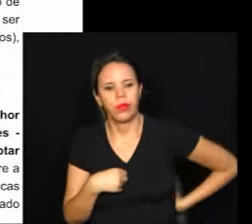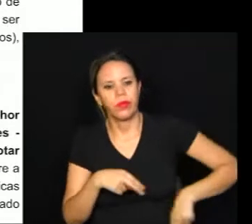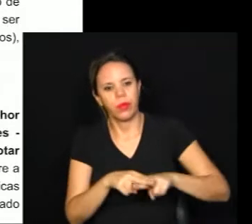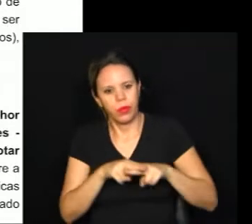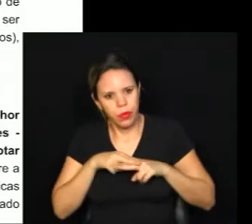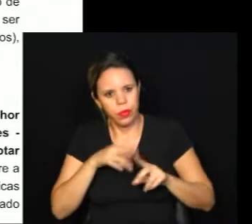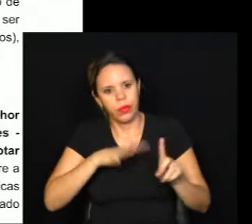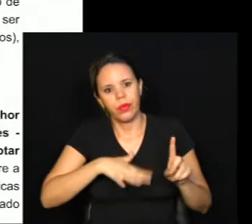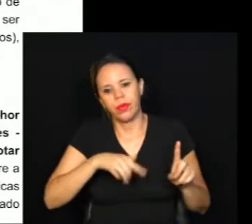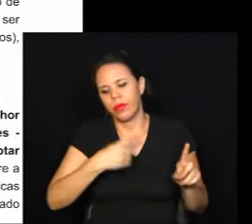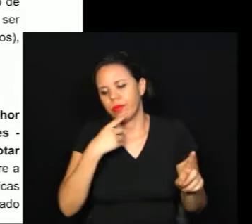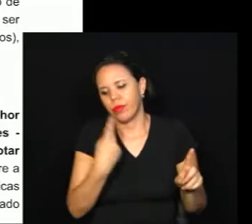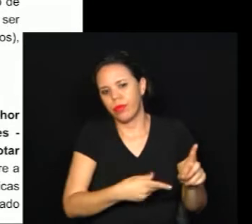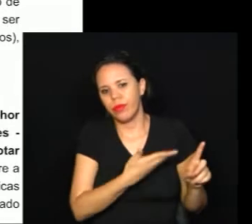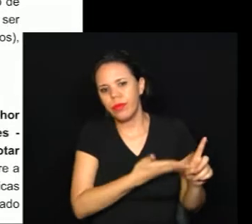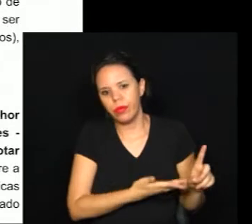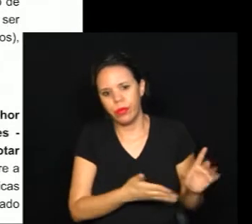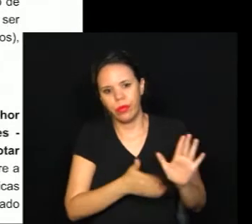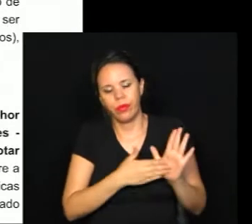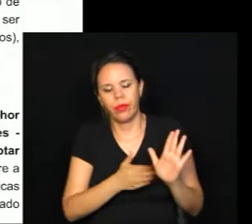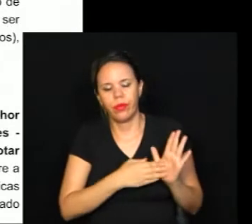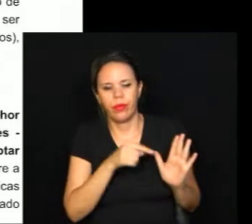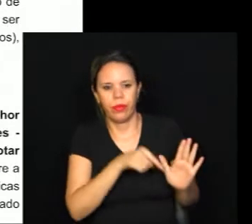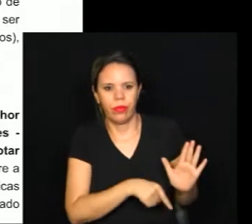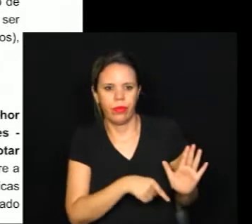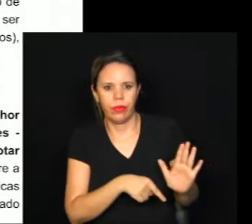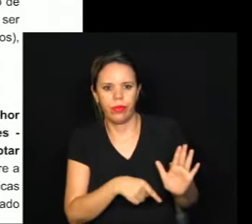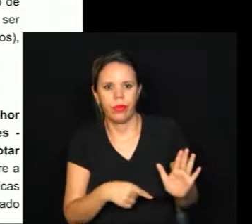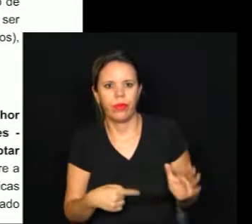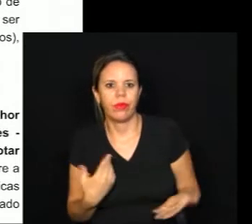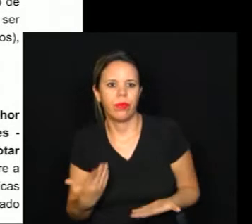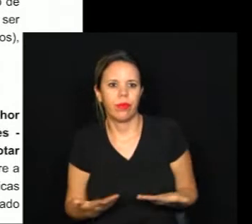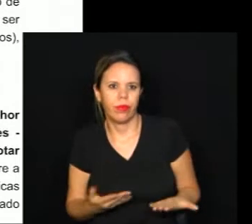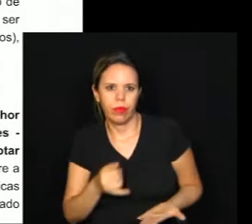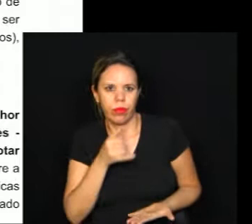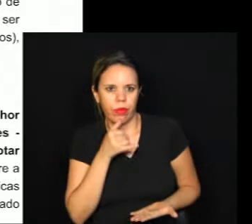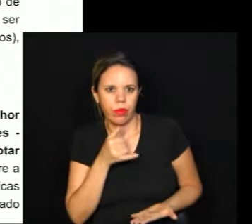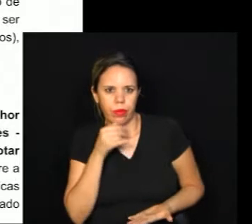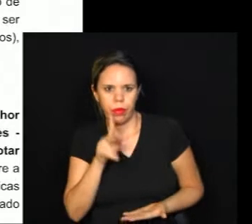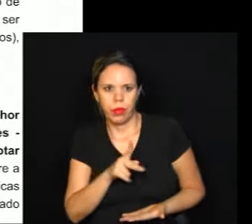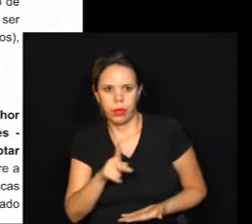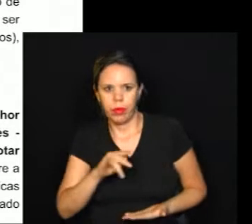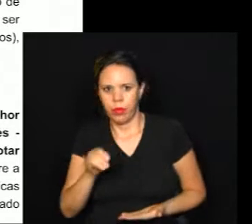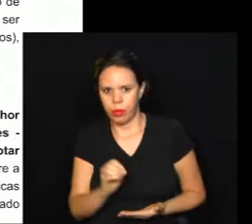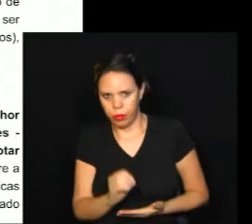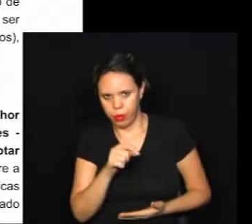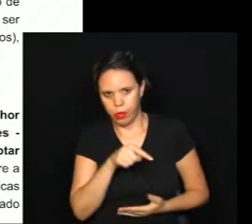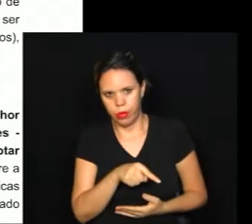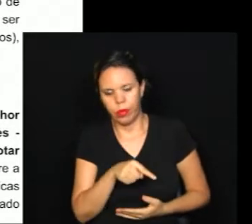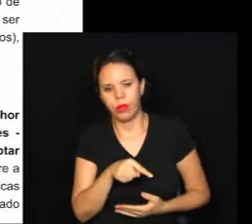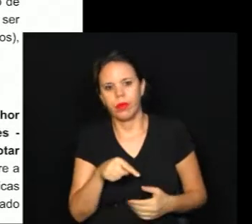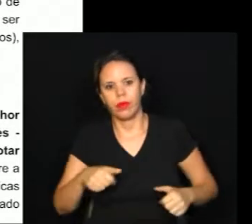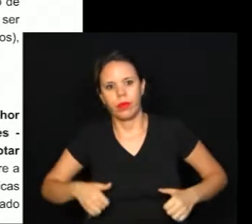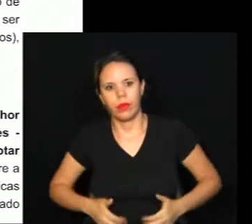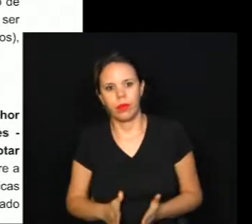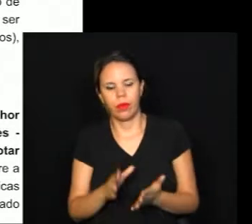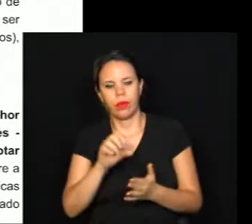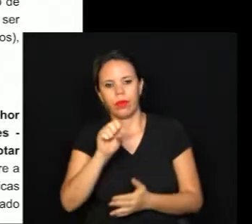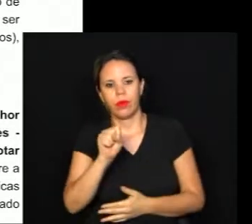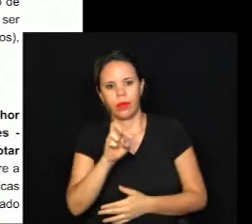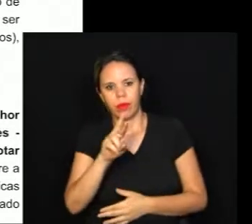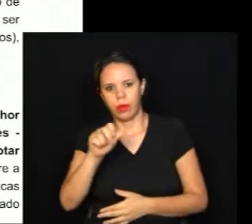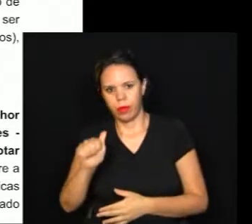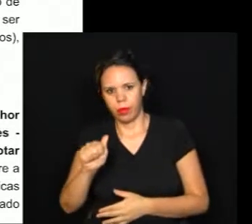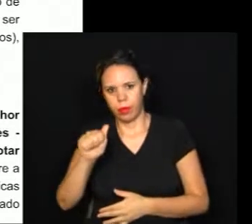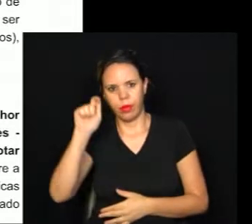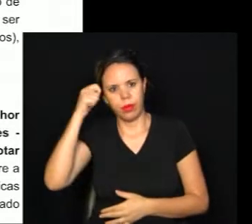será homenageado aqui em Campinas. A proposta é essa. No caso do padre João Aparecido, ele é nascido em Serra Negra e conta